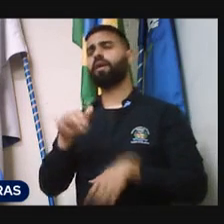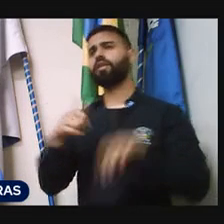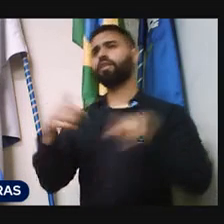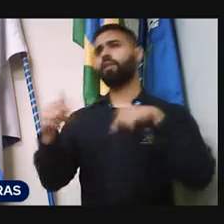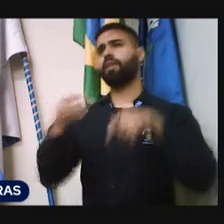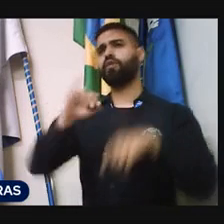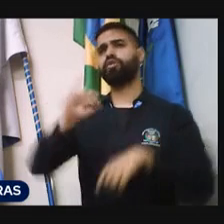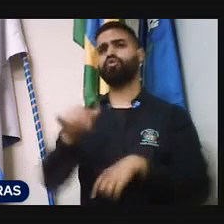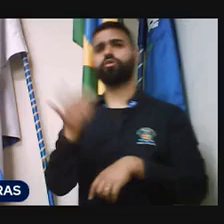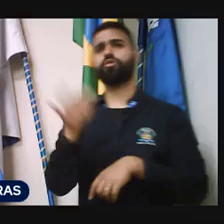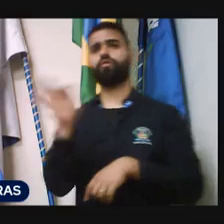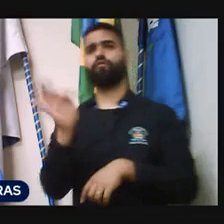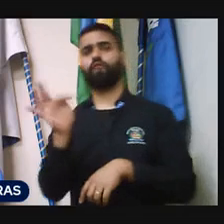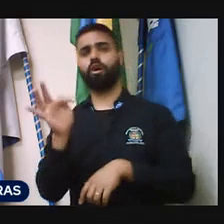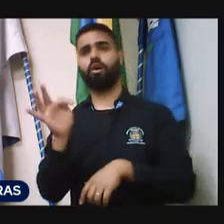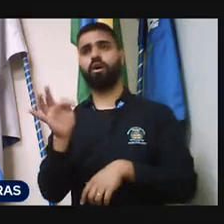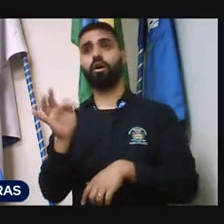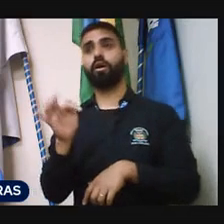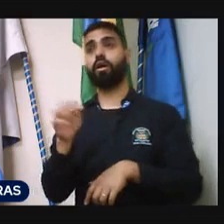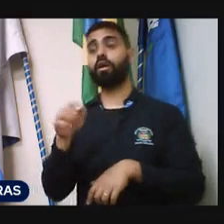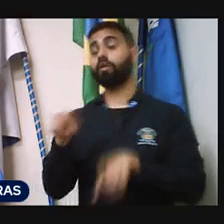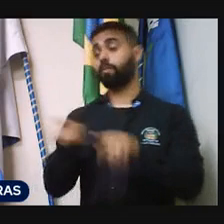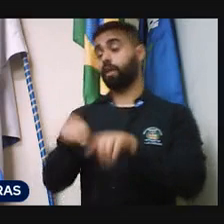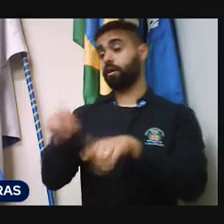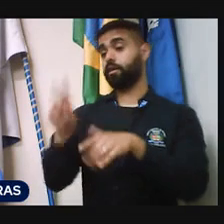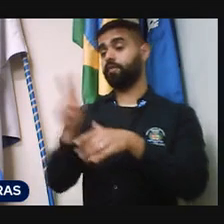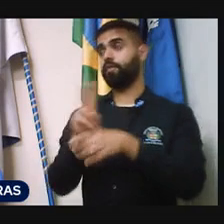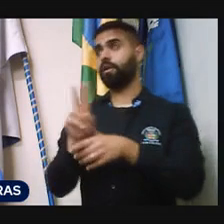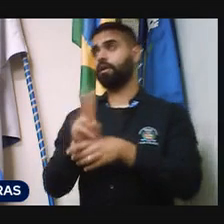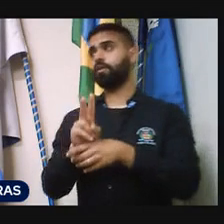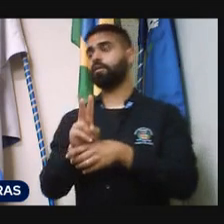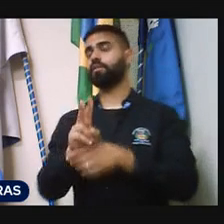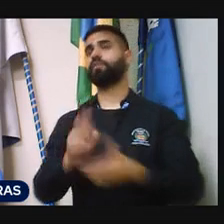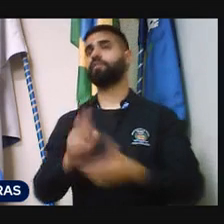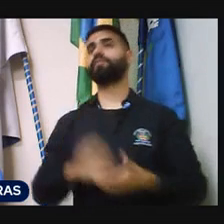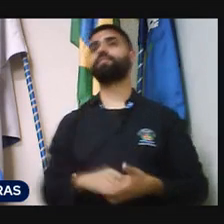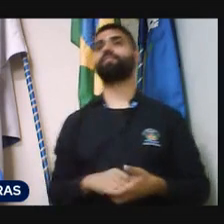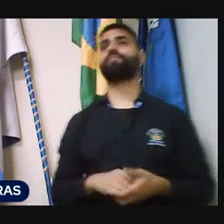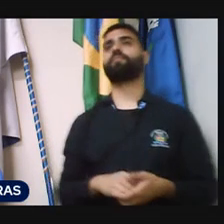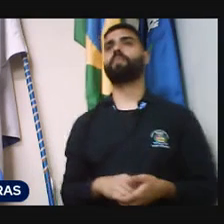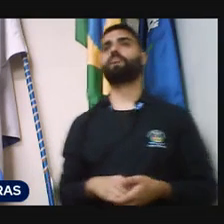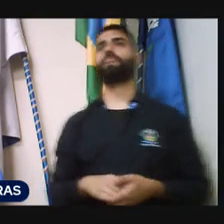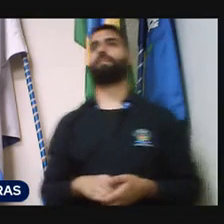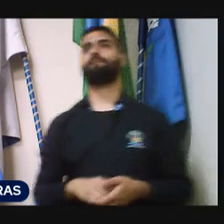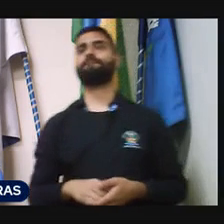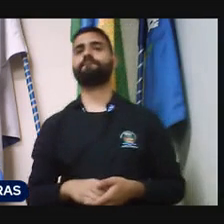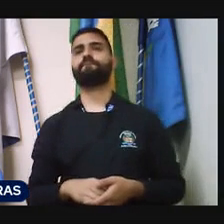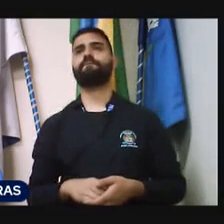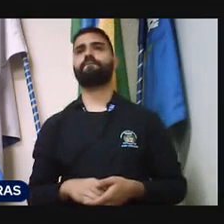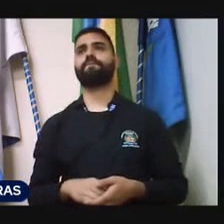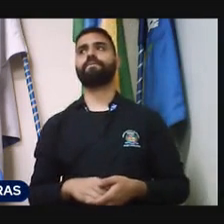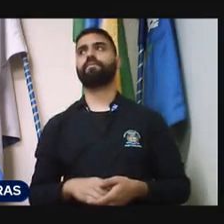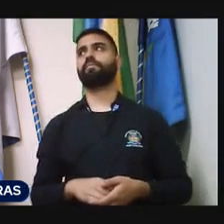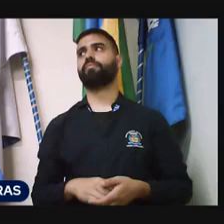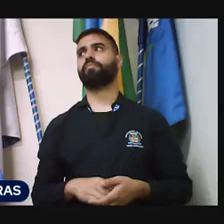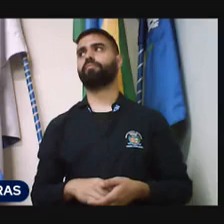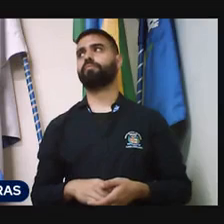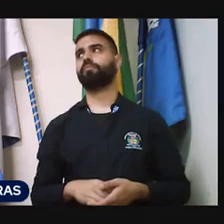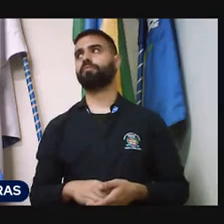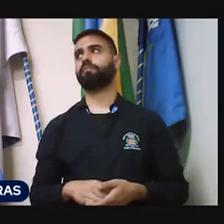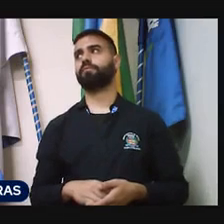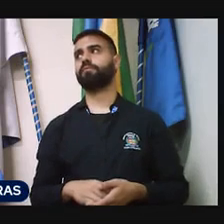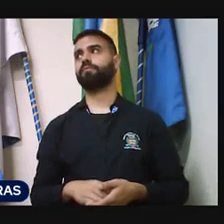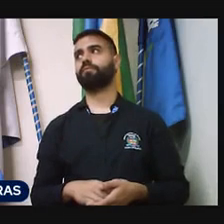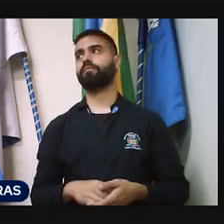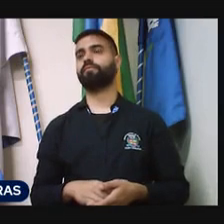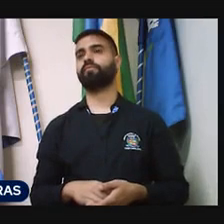Fora hospital da Unimed em Valença e o processo mais evolutivo dele na